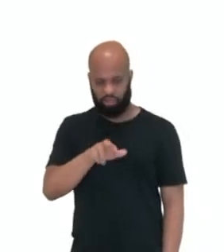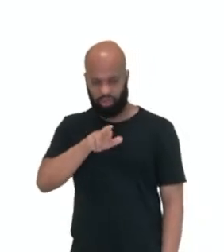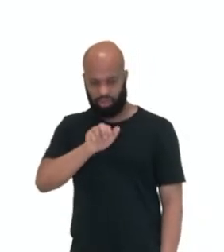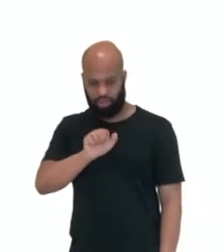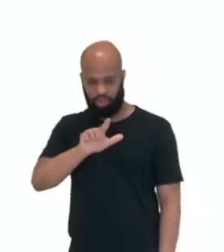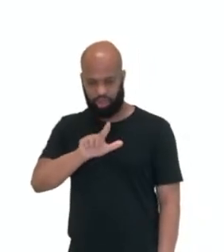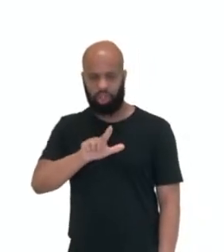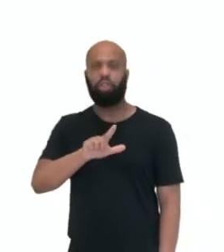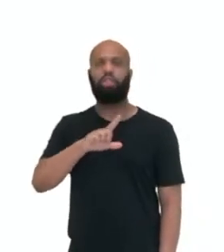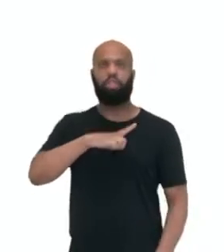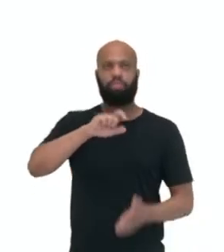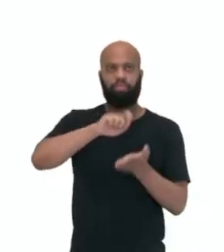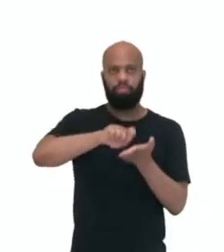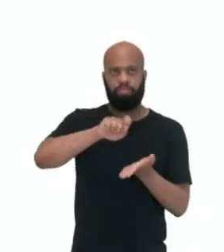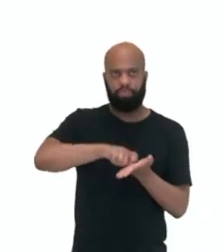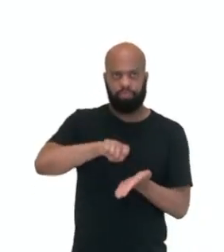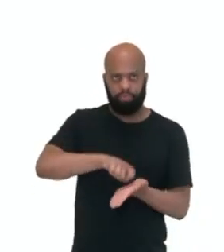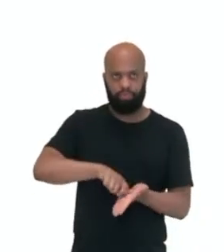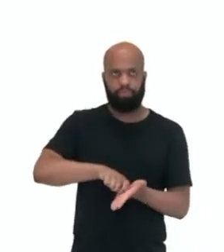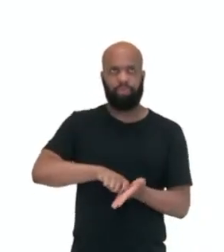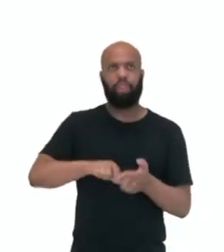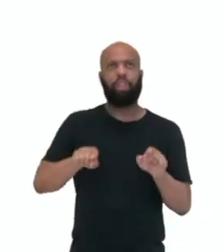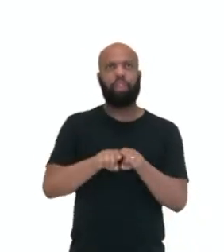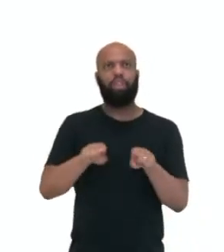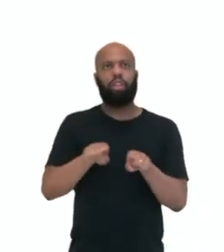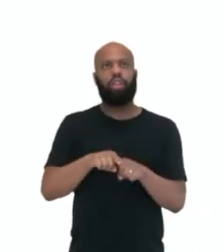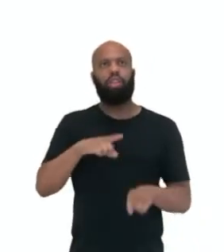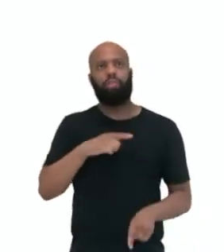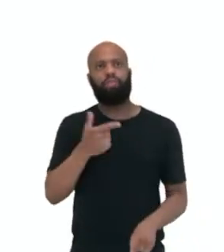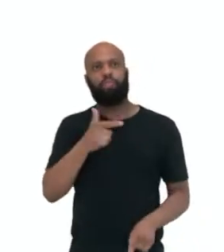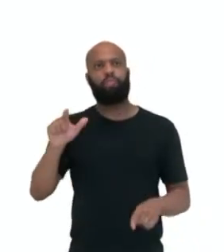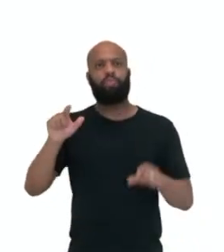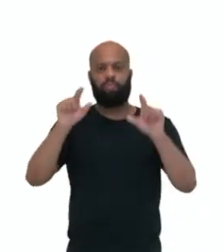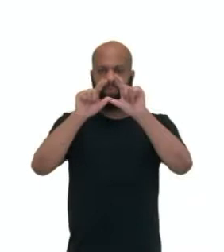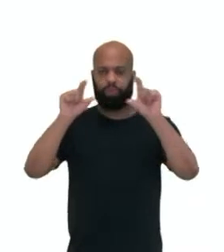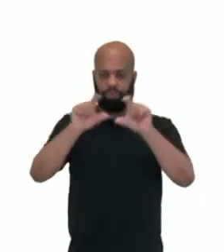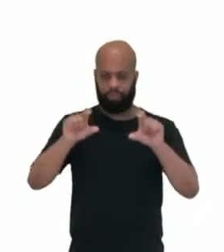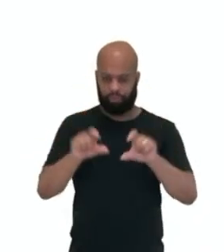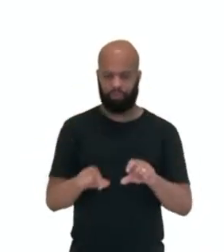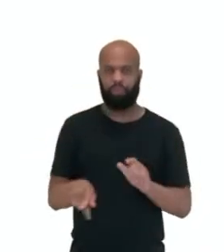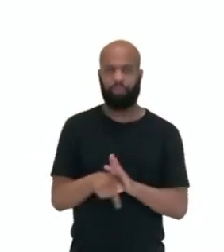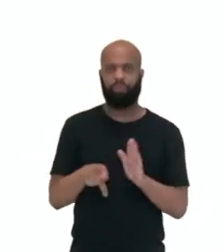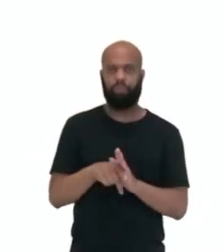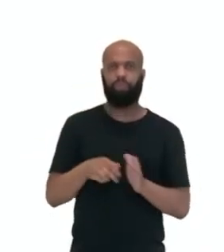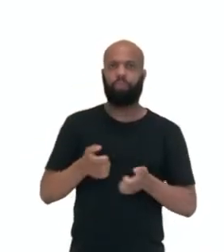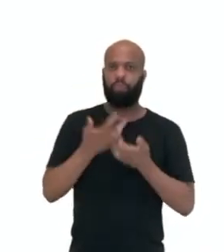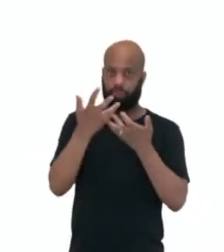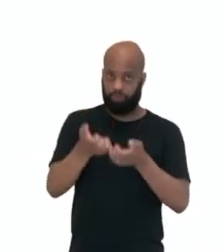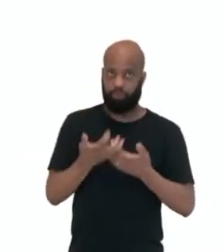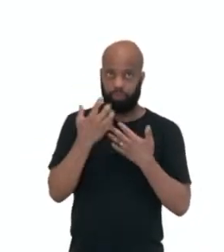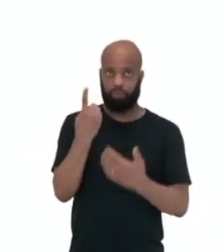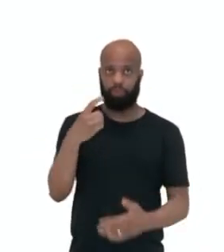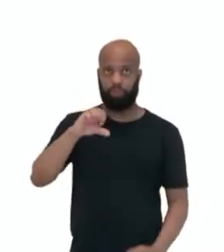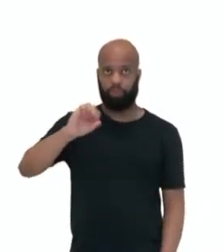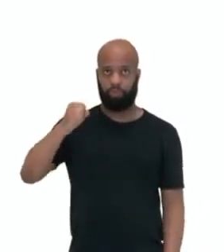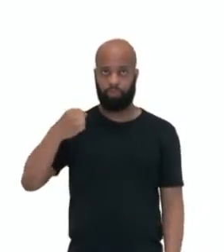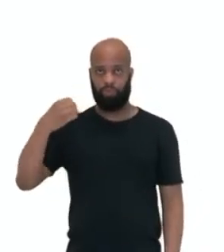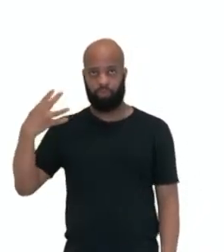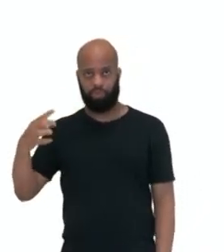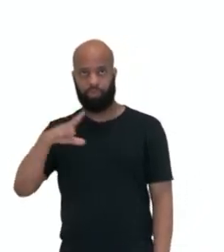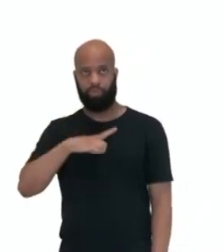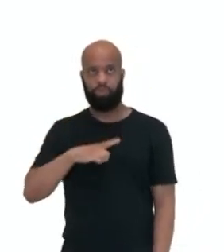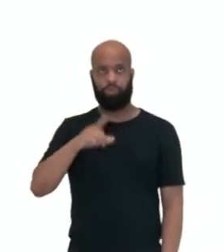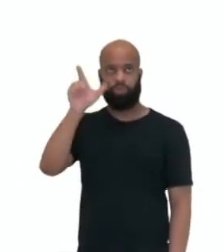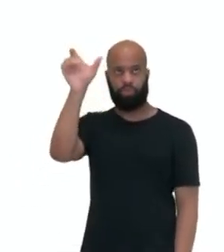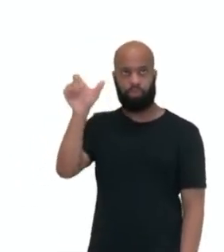2002, composição de Humberto Gessinger, e depois alguns versos do poema Eu, Etiqueta, de 1984, do